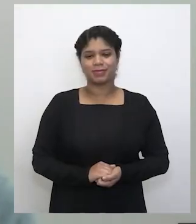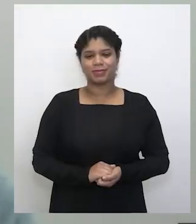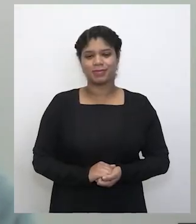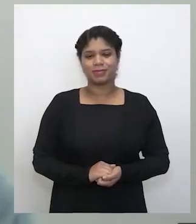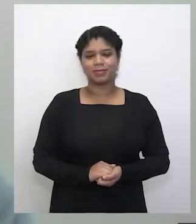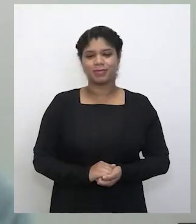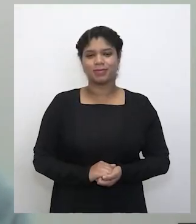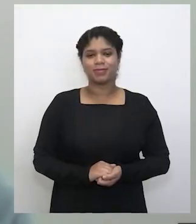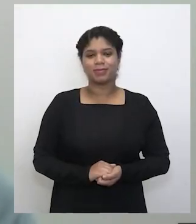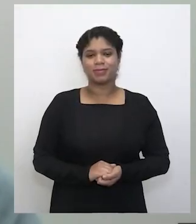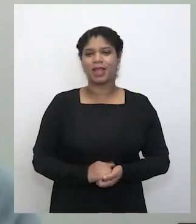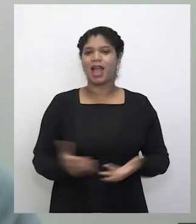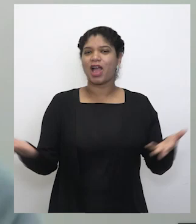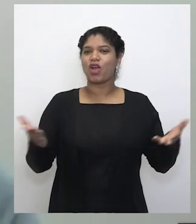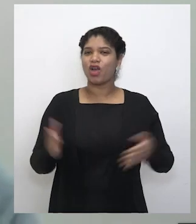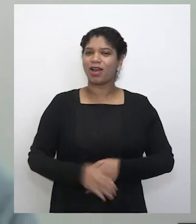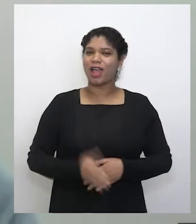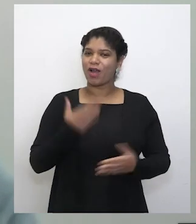Bem, agora que a música está ficando boa.